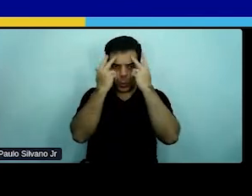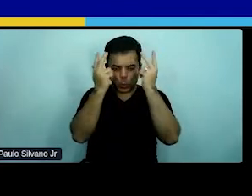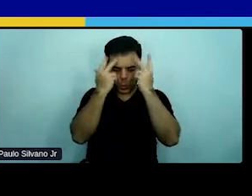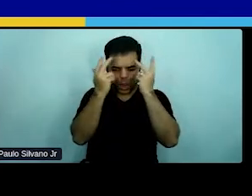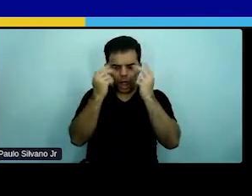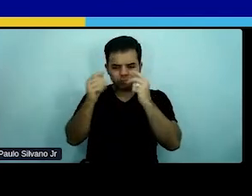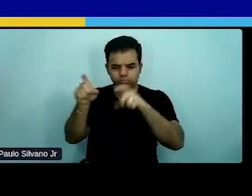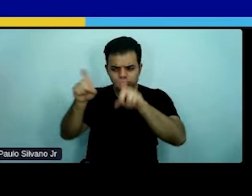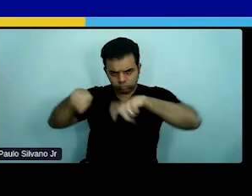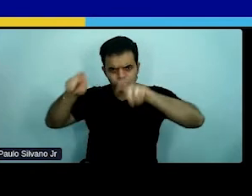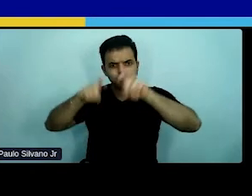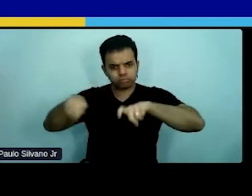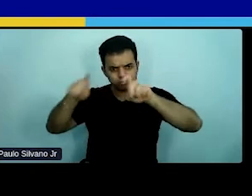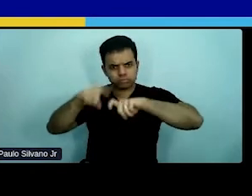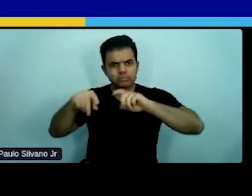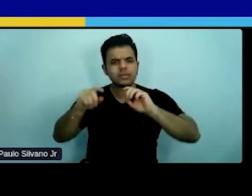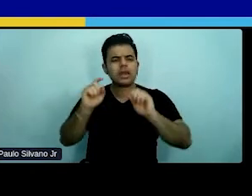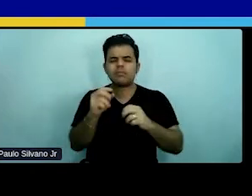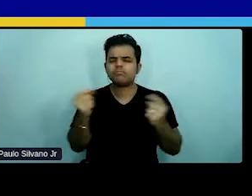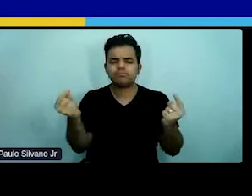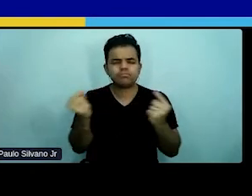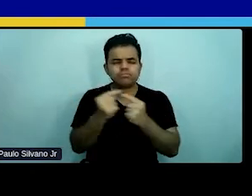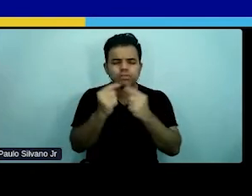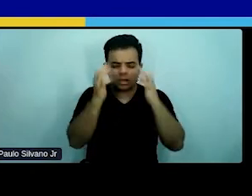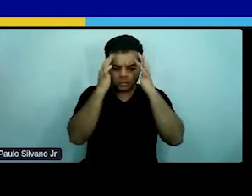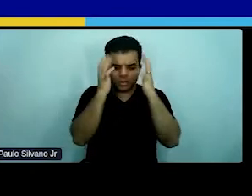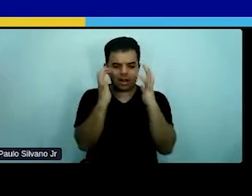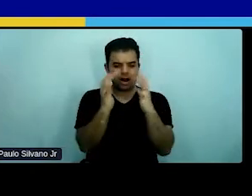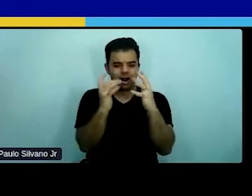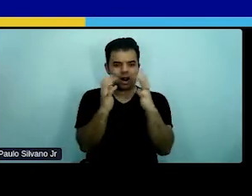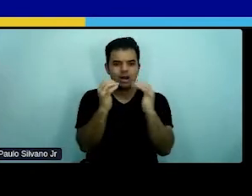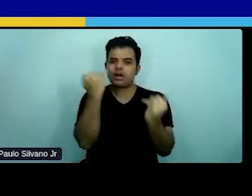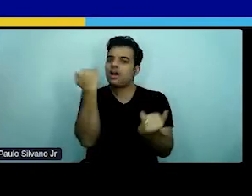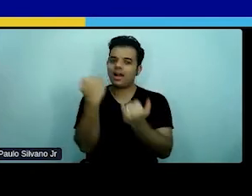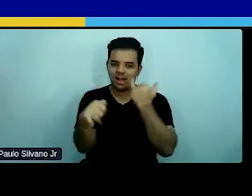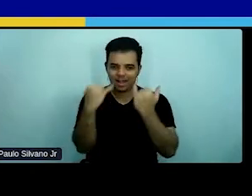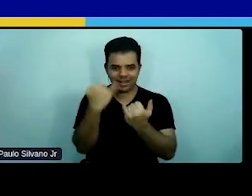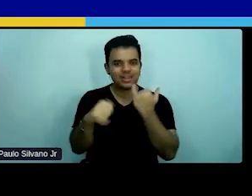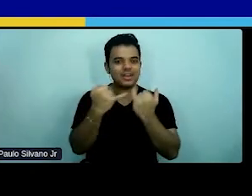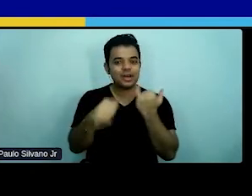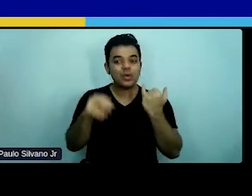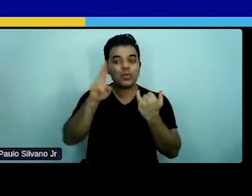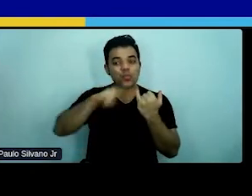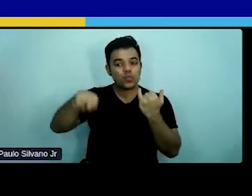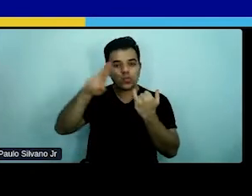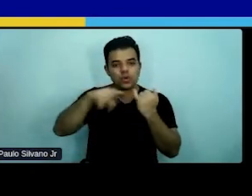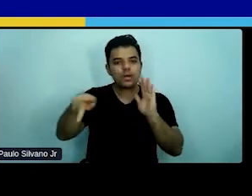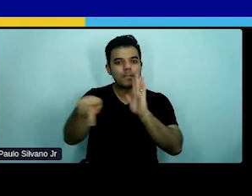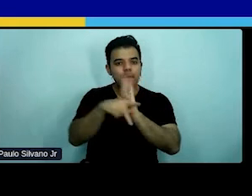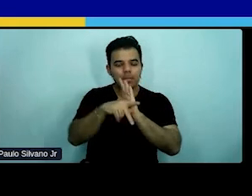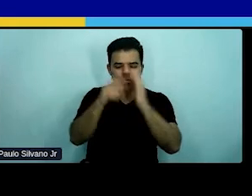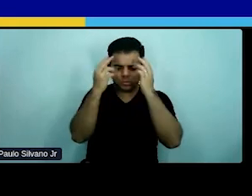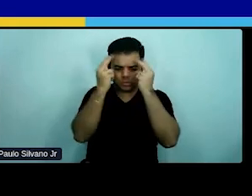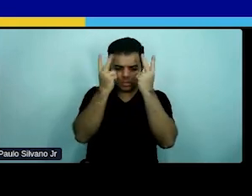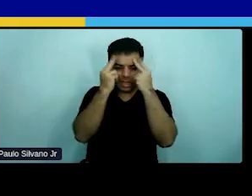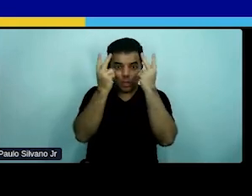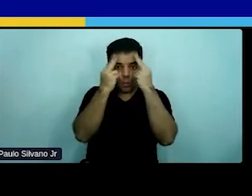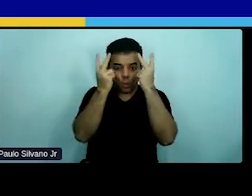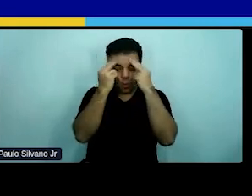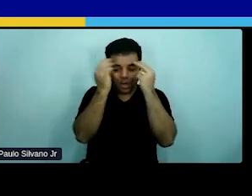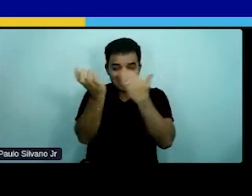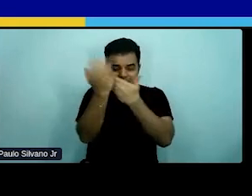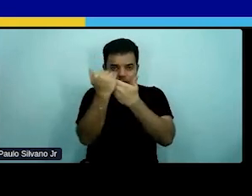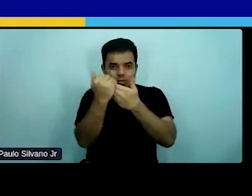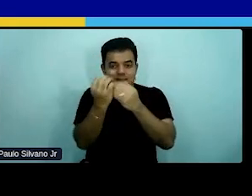ela tem um funcionamento, né, baseado no cérebro humano, usando aí modelos de rede neural para criar